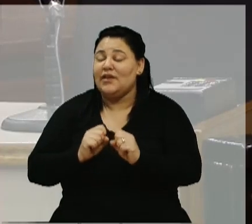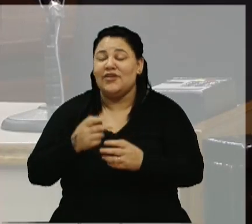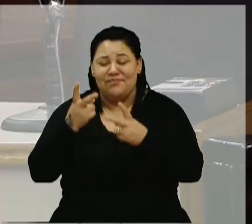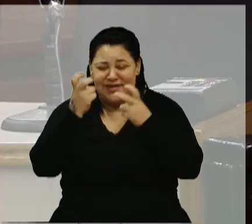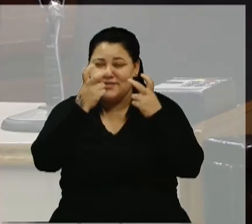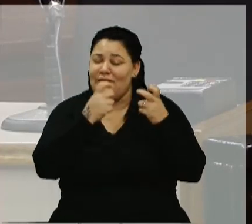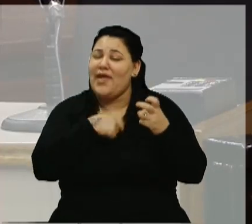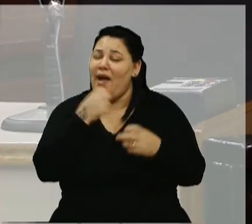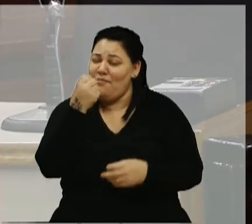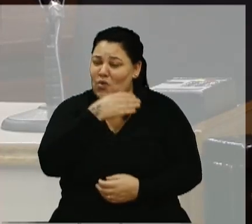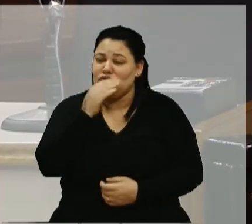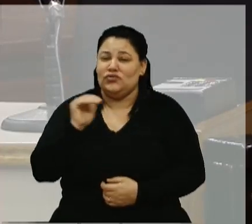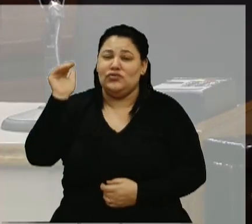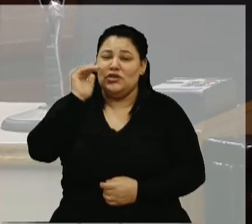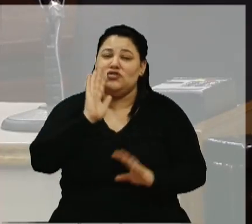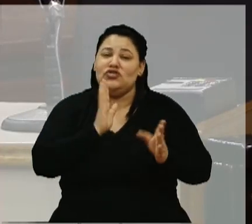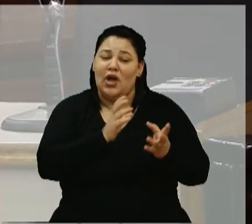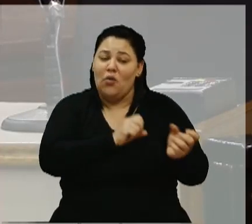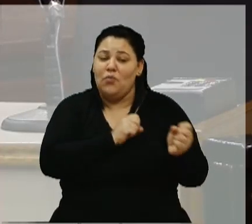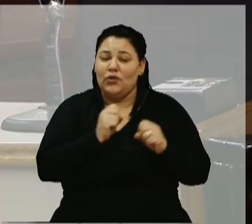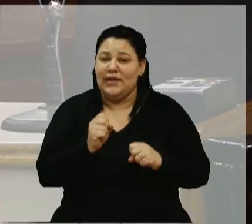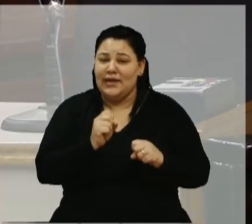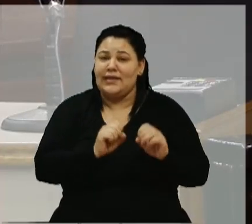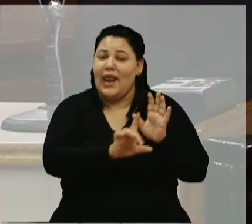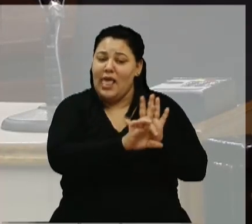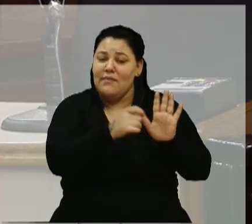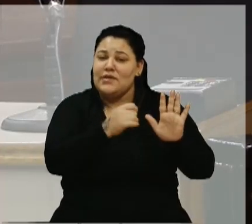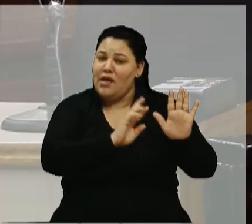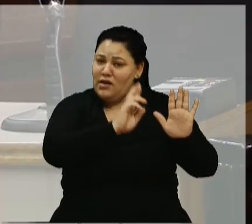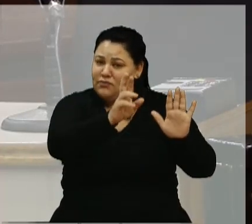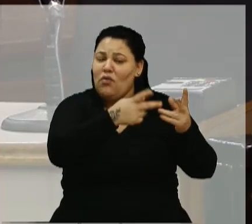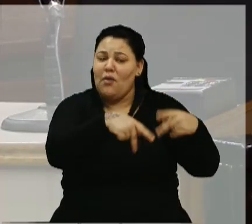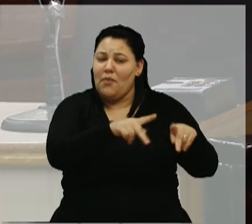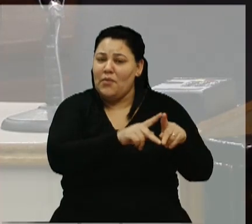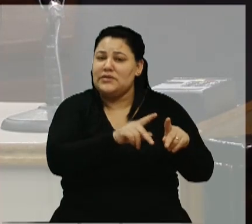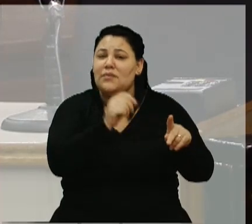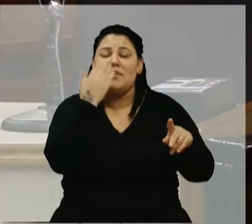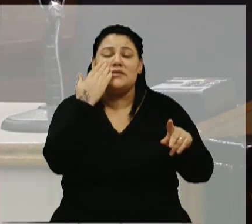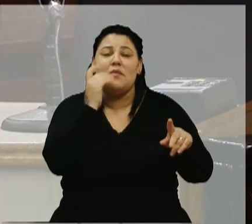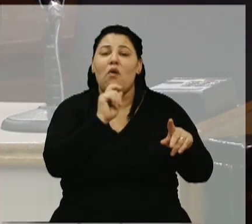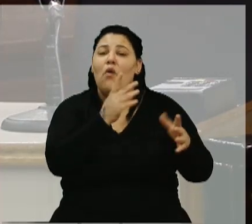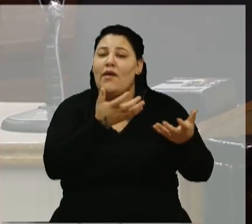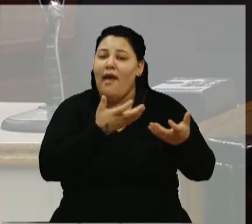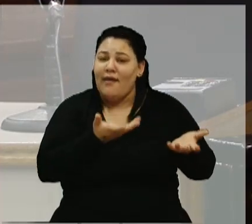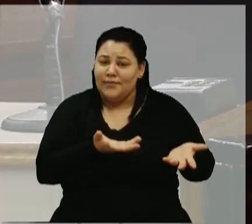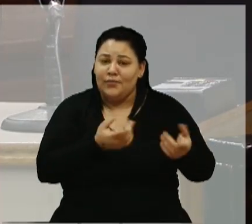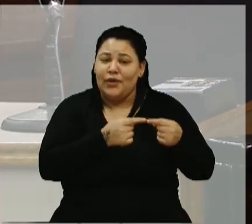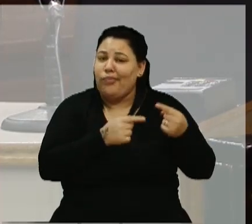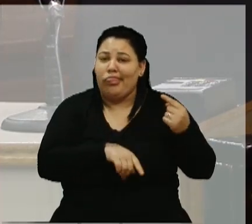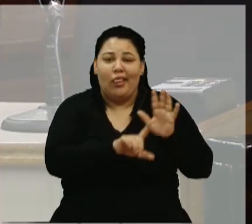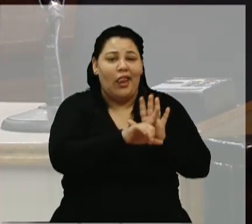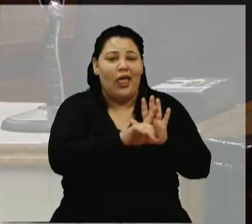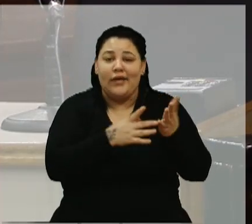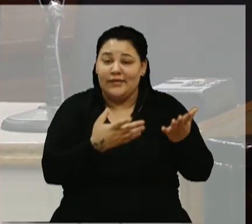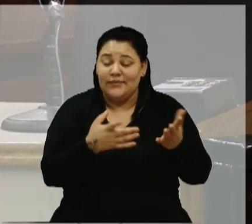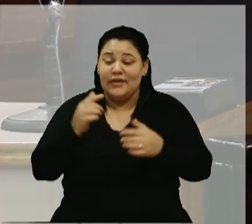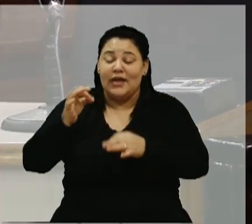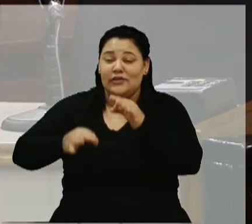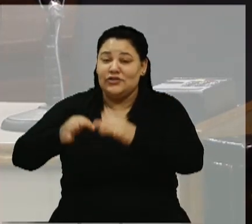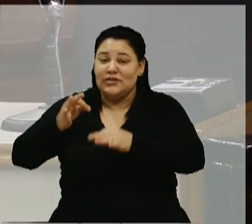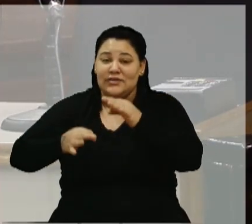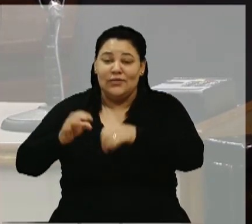Poder Legislativo dar a resposta que o povo clama e que lhes compete de acordo com a Constituição Federal e a legislação